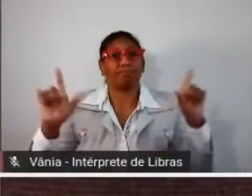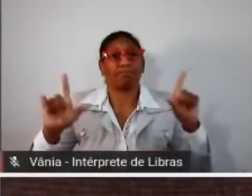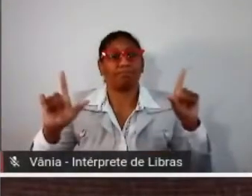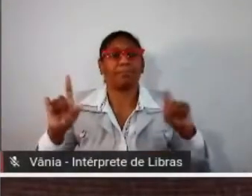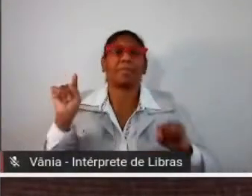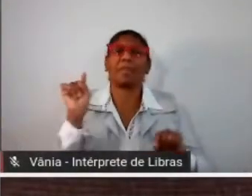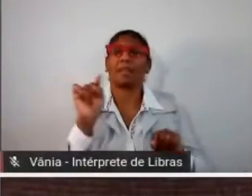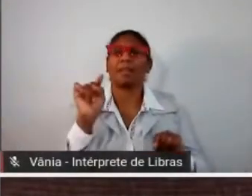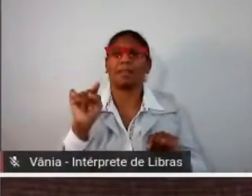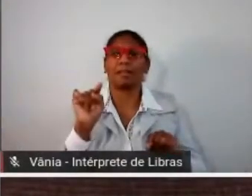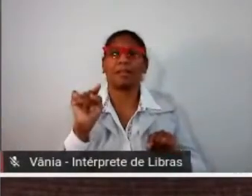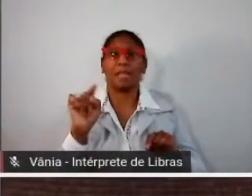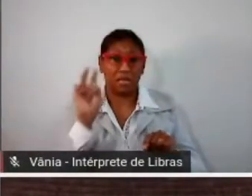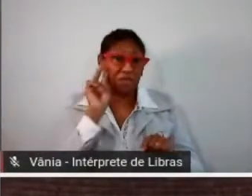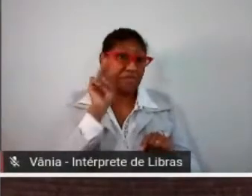Isso.